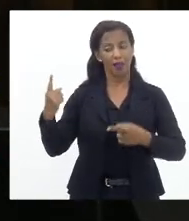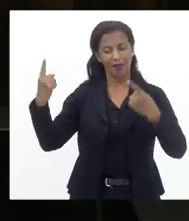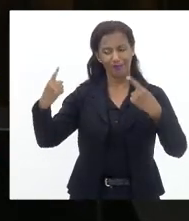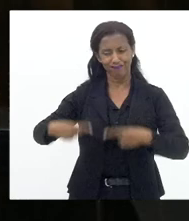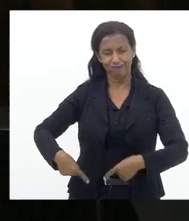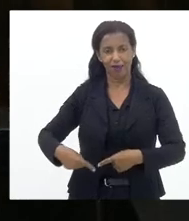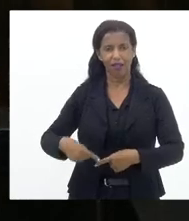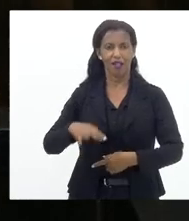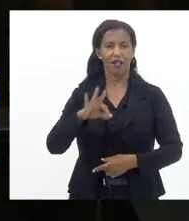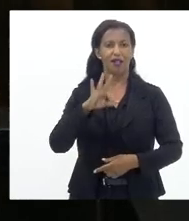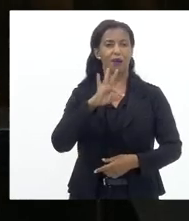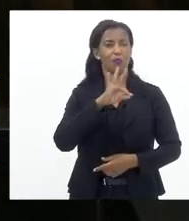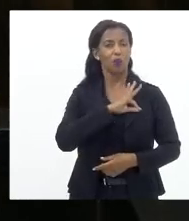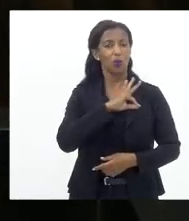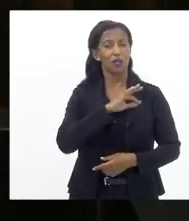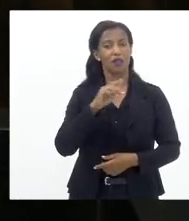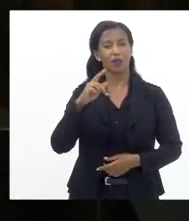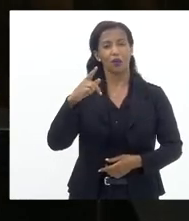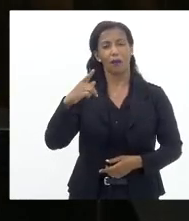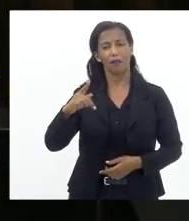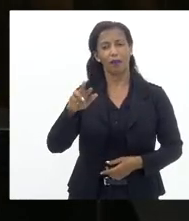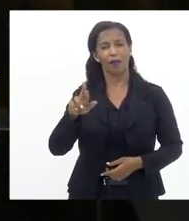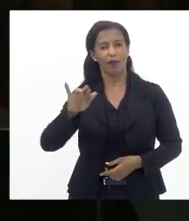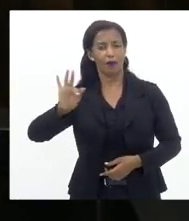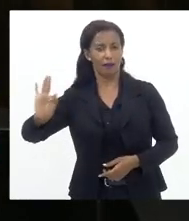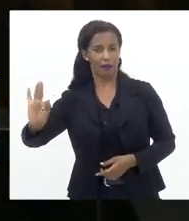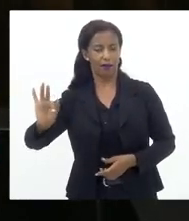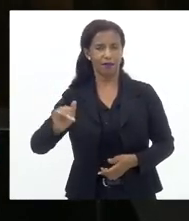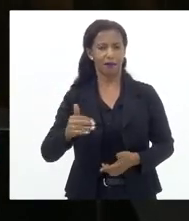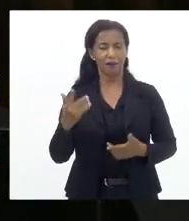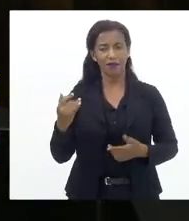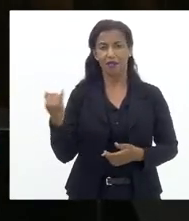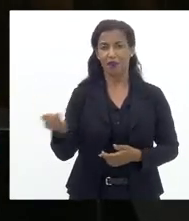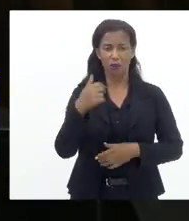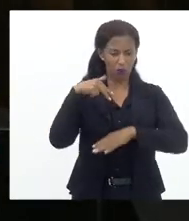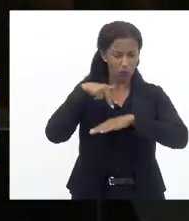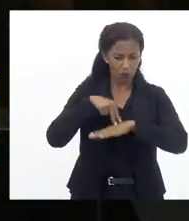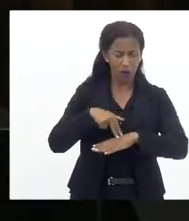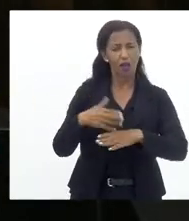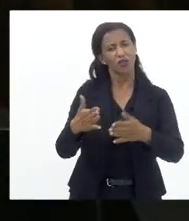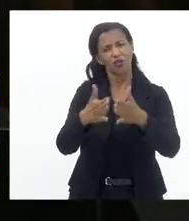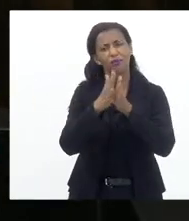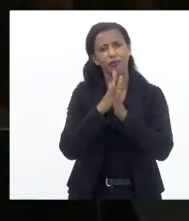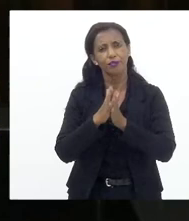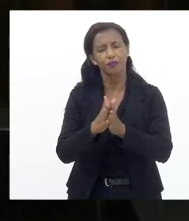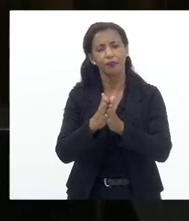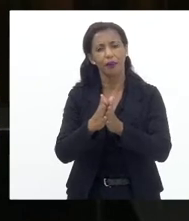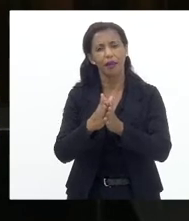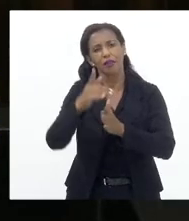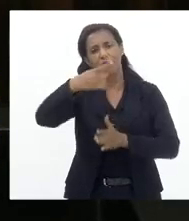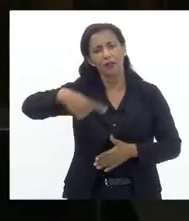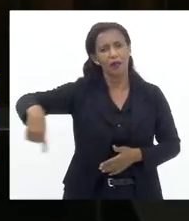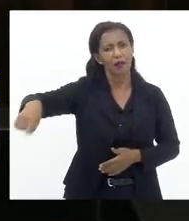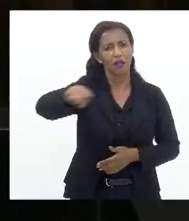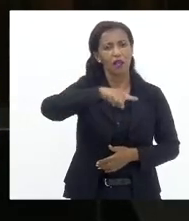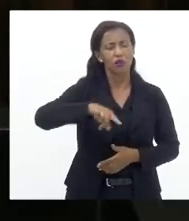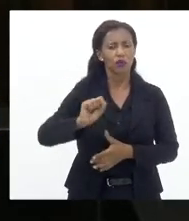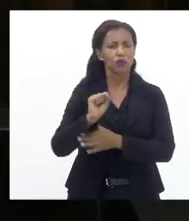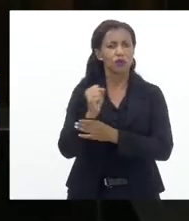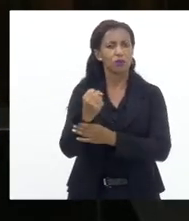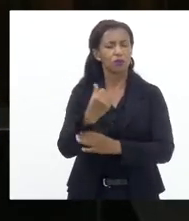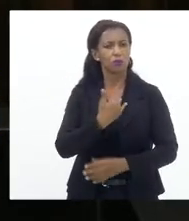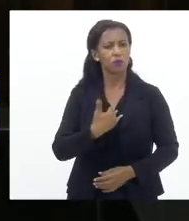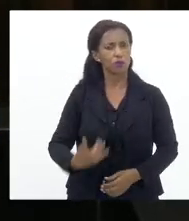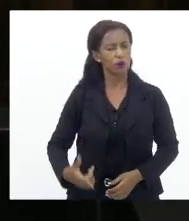Polícia Militar com a PRF mas é importante que através desta Tribuna a gente faça um apelo para as autoridades de Segurança